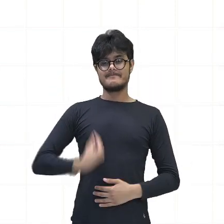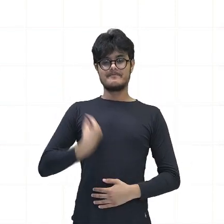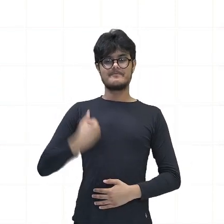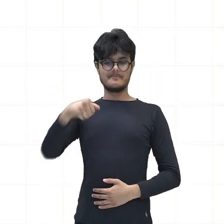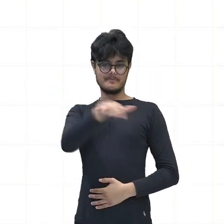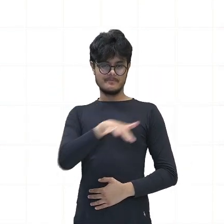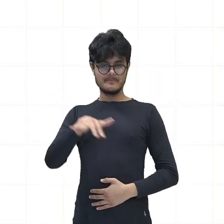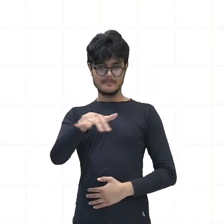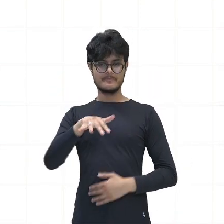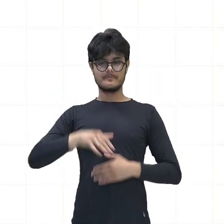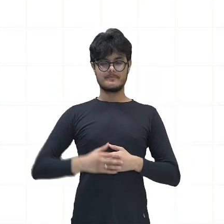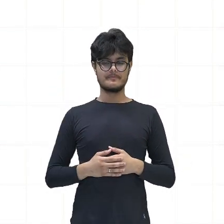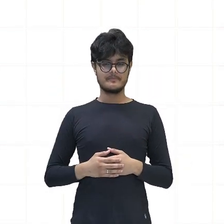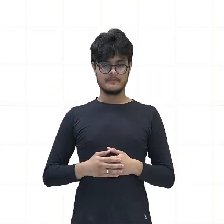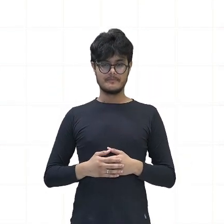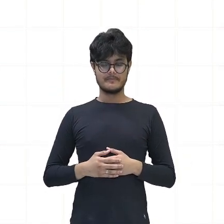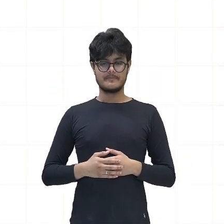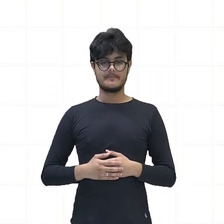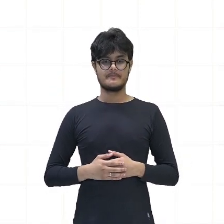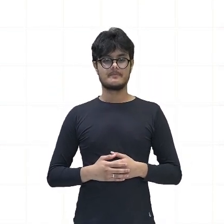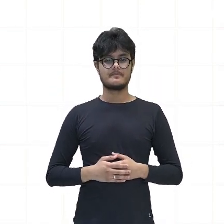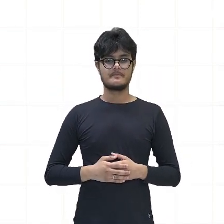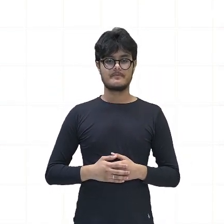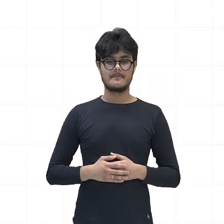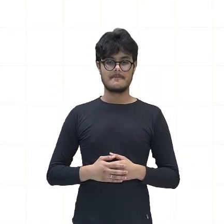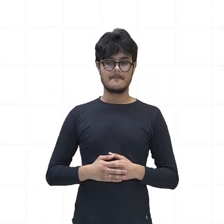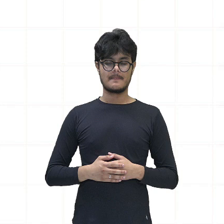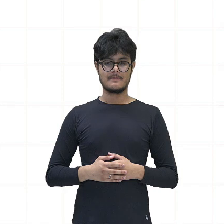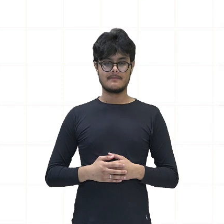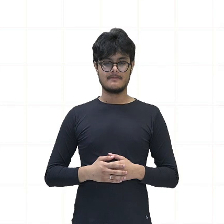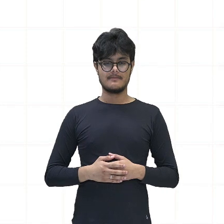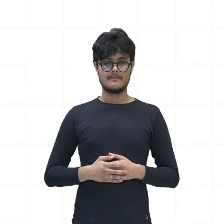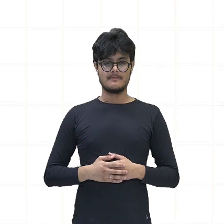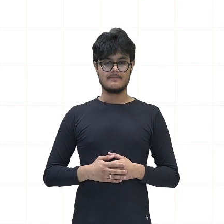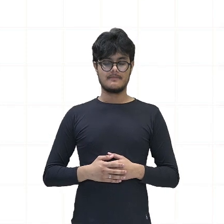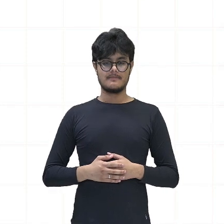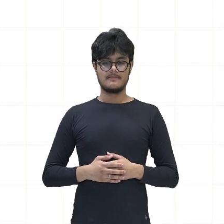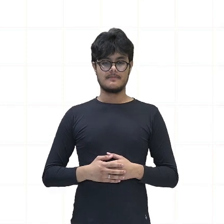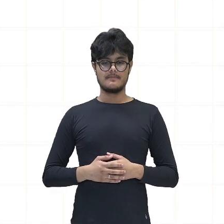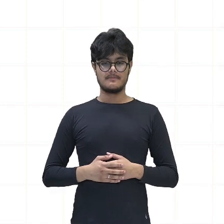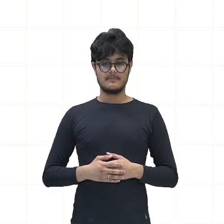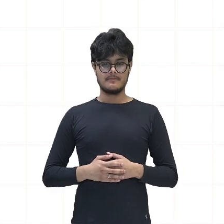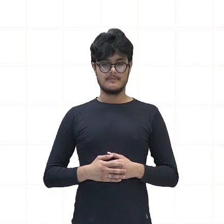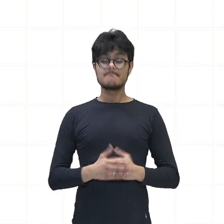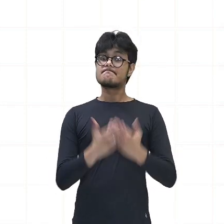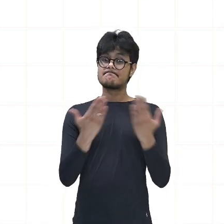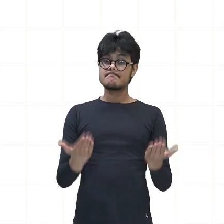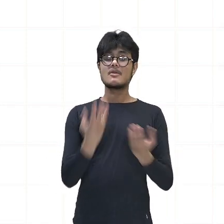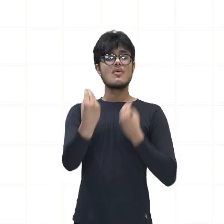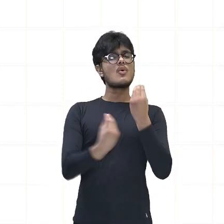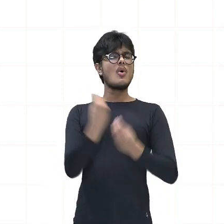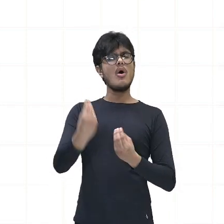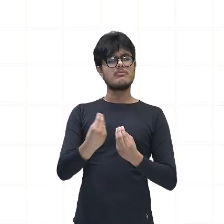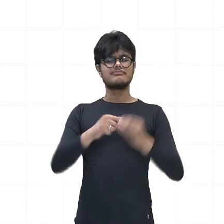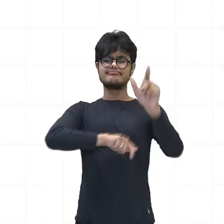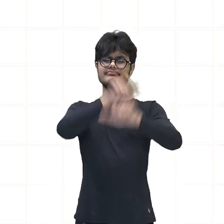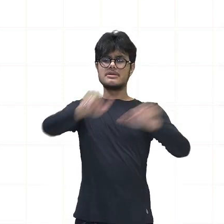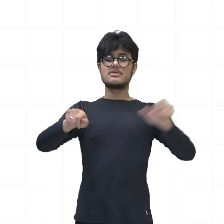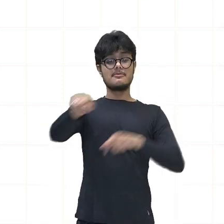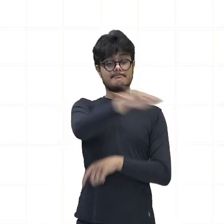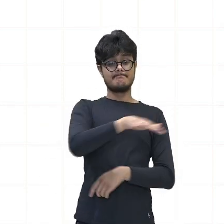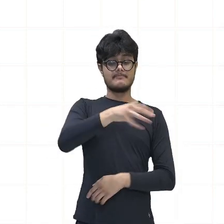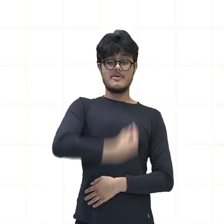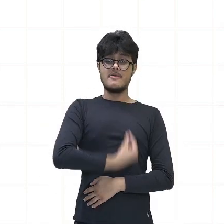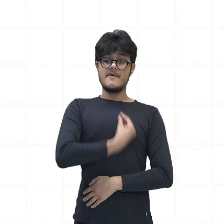de 2022. E aí a gente vai falar aqui um pouquinho, né, sobre a distribuição dessa